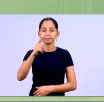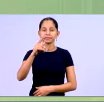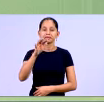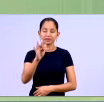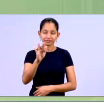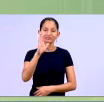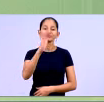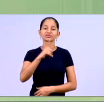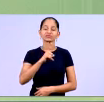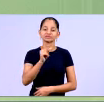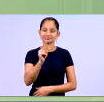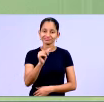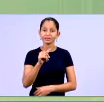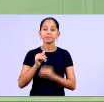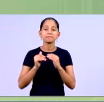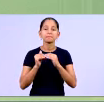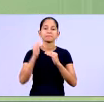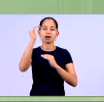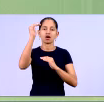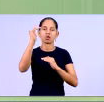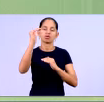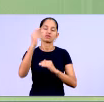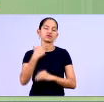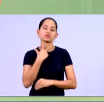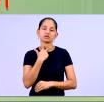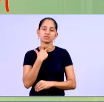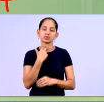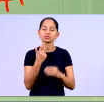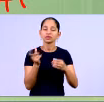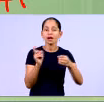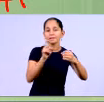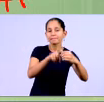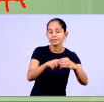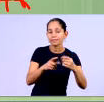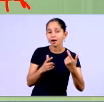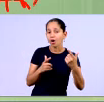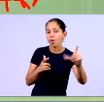outra empresa, e essa outra empresa